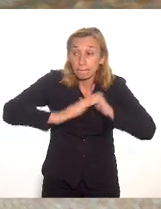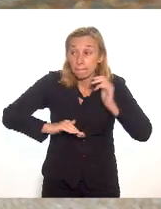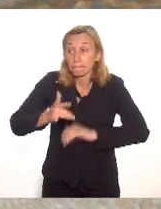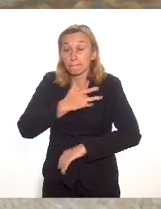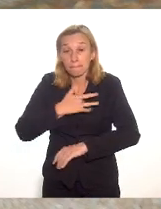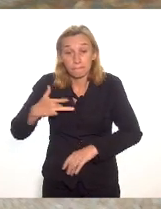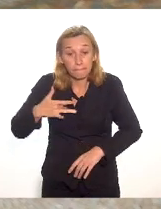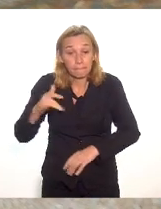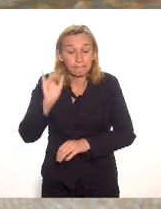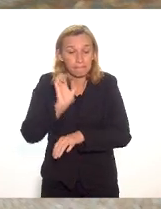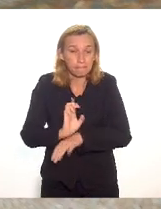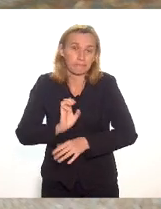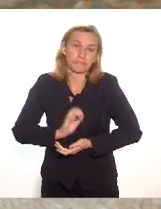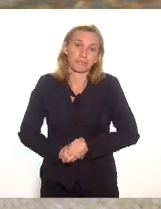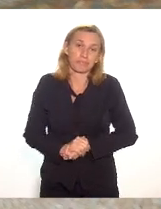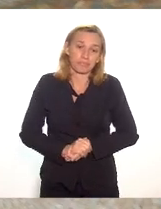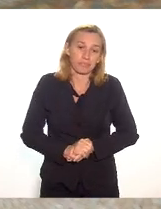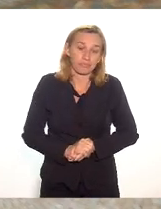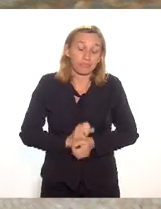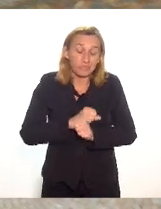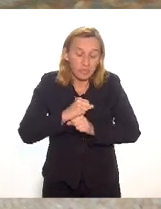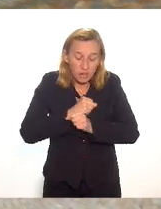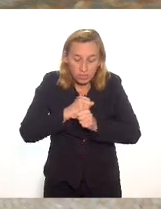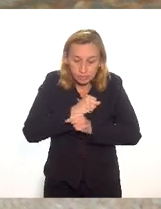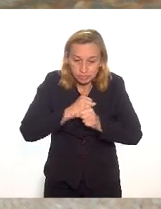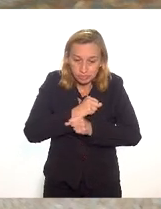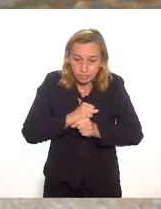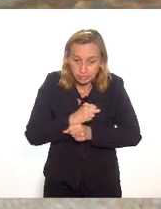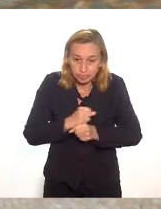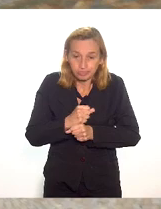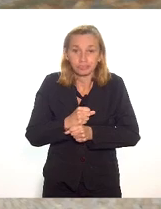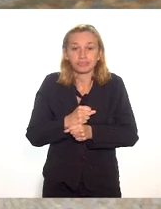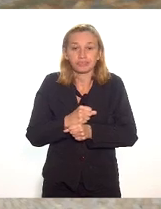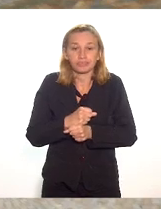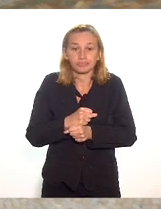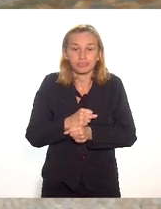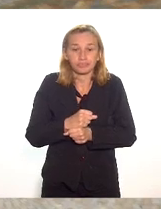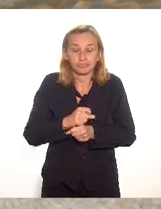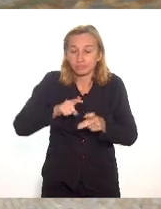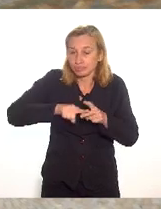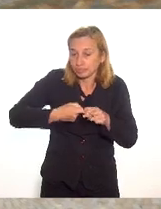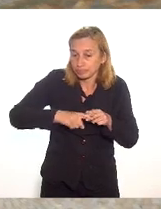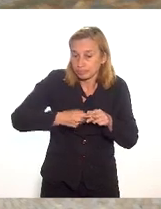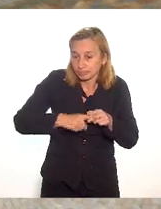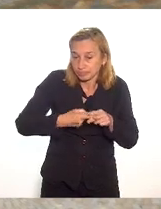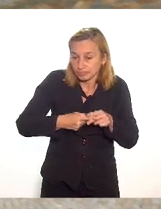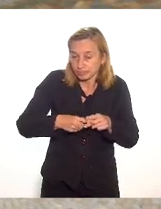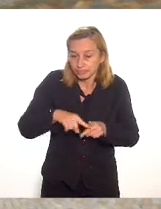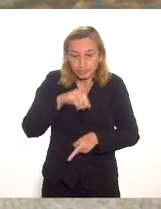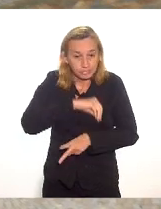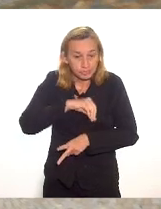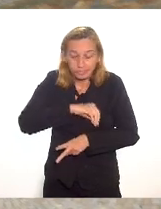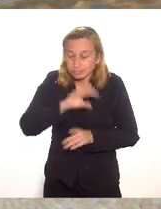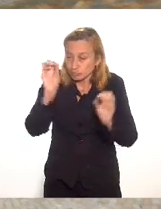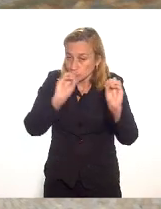saúde do estado. Há anos e anos, nem o reajuste da inflação.